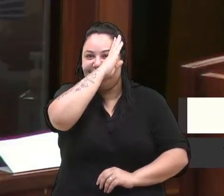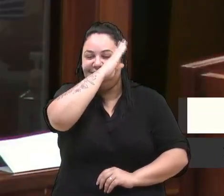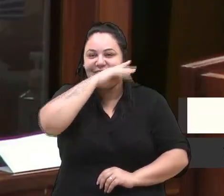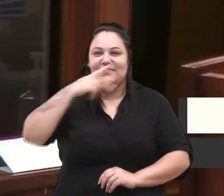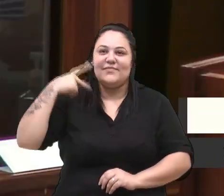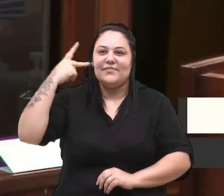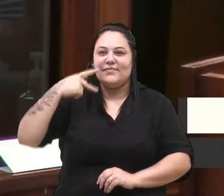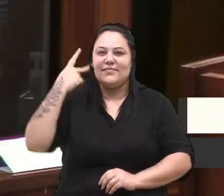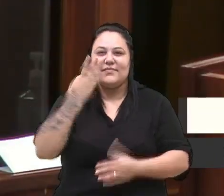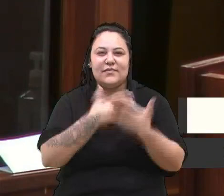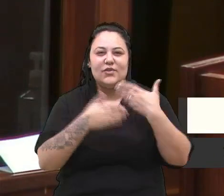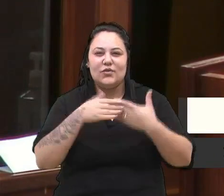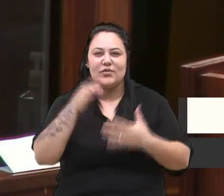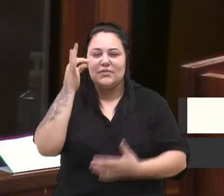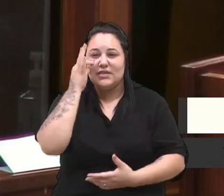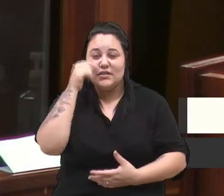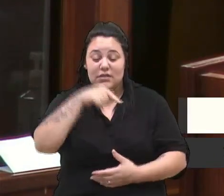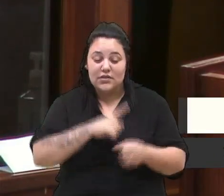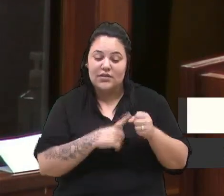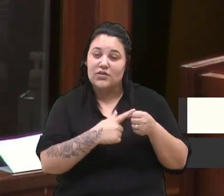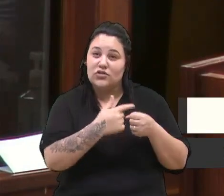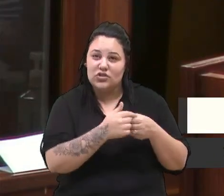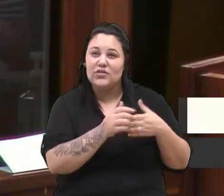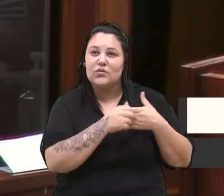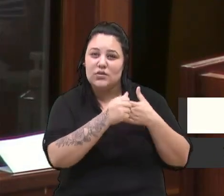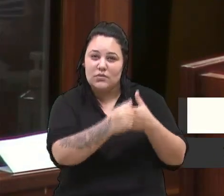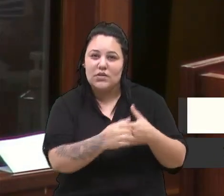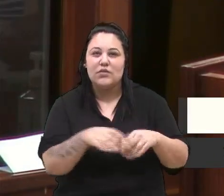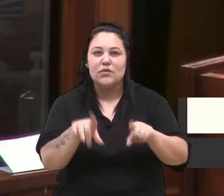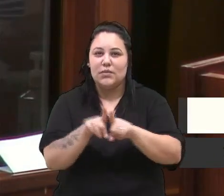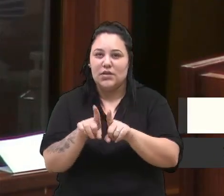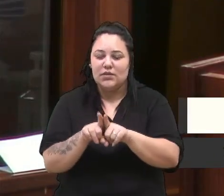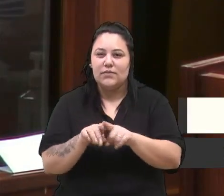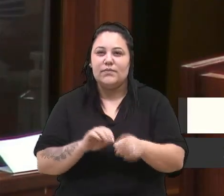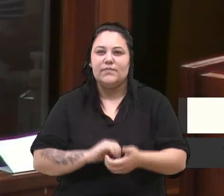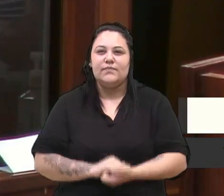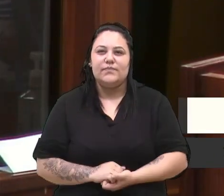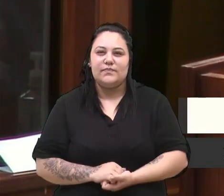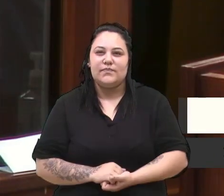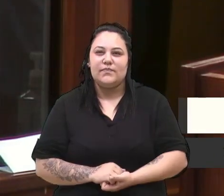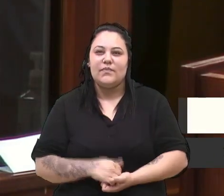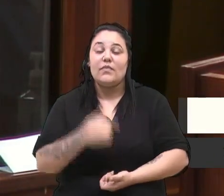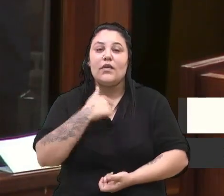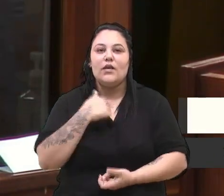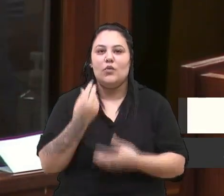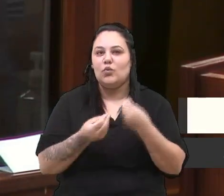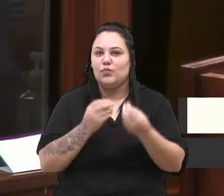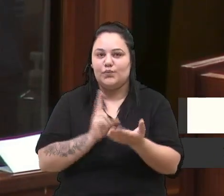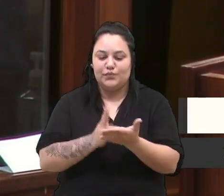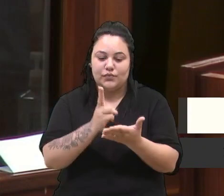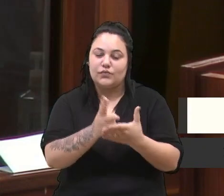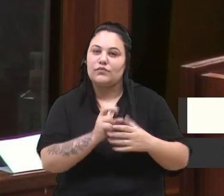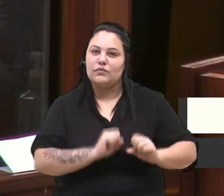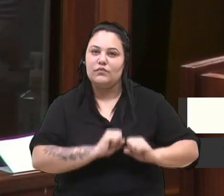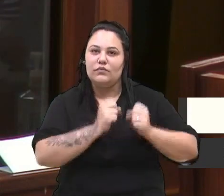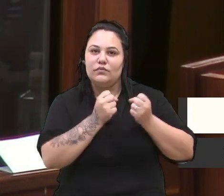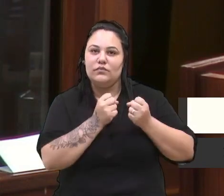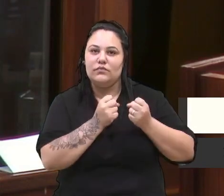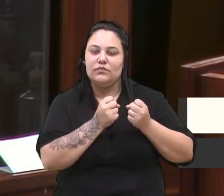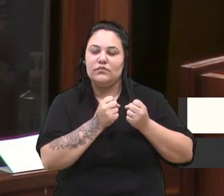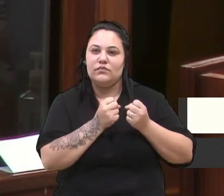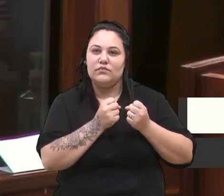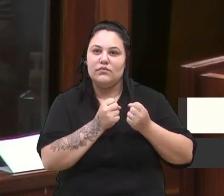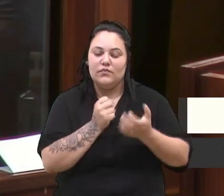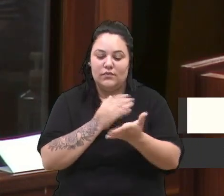nossa cidade que nos acompanham. Eu, como sempre, sempre defendi, desde o início